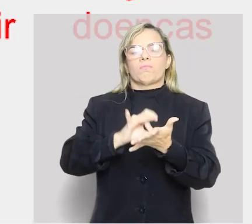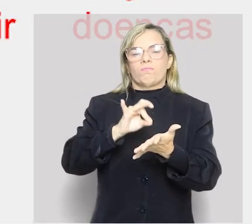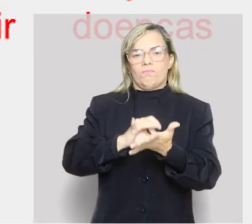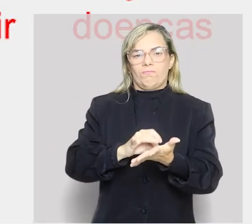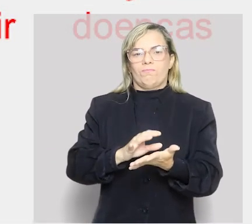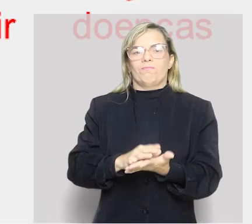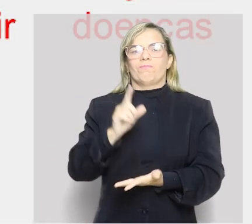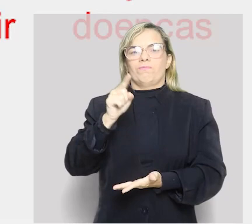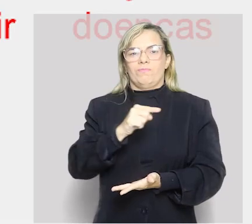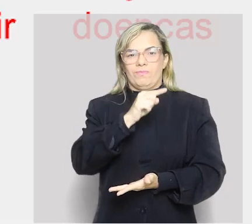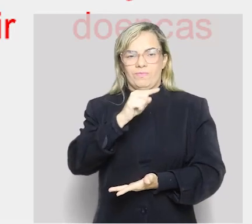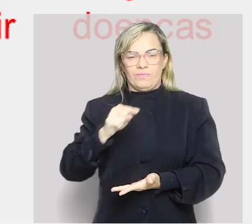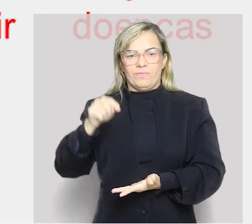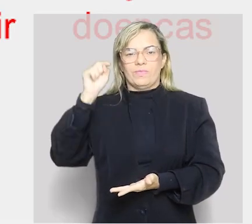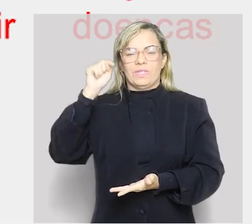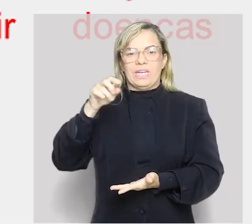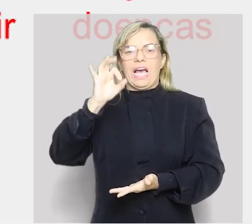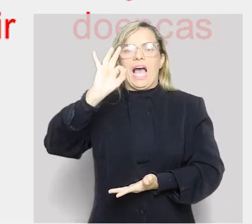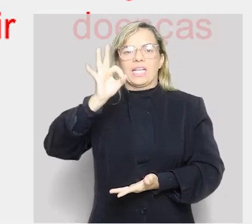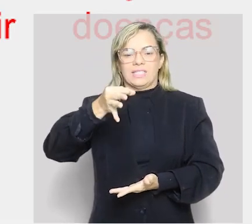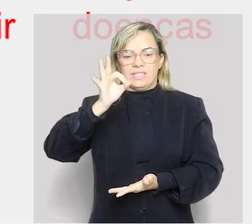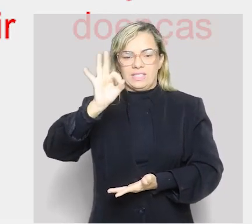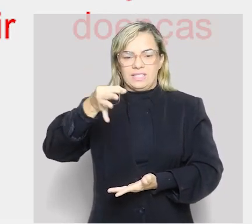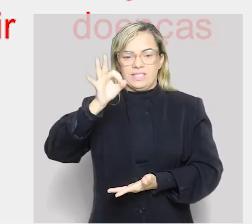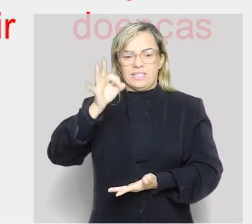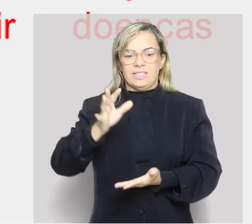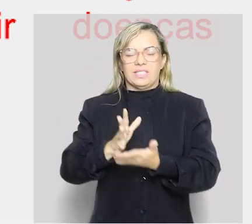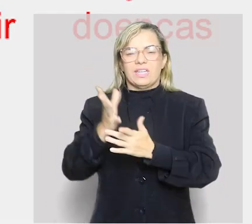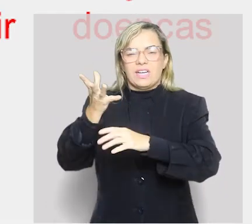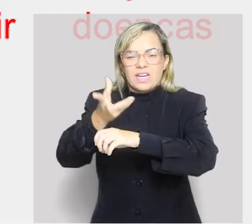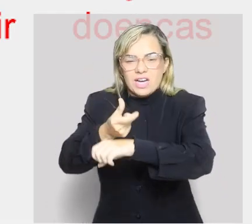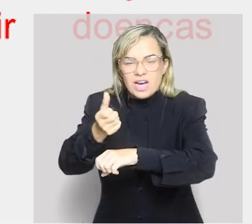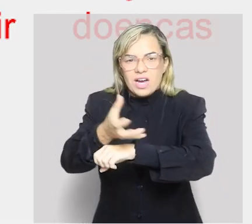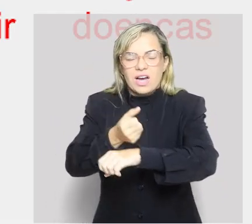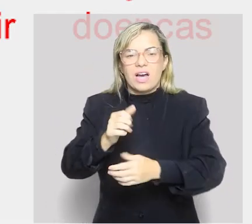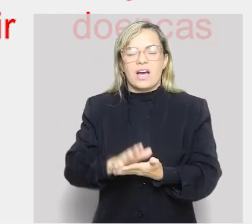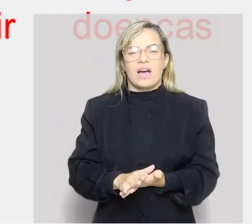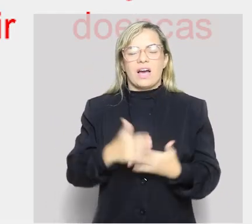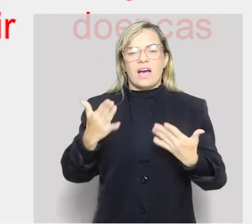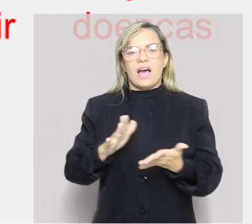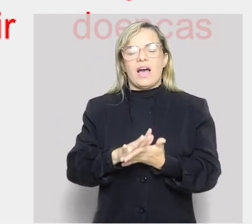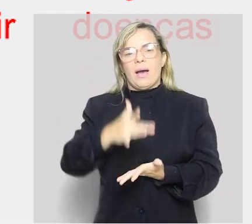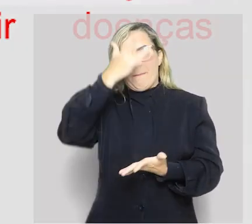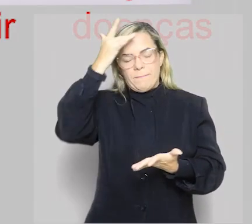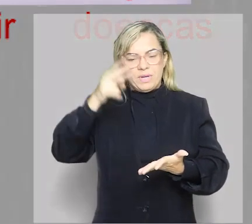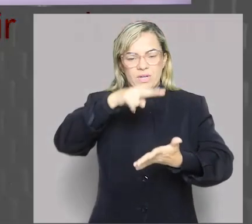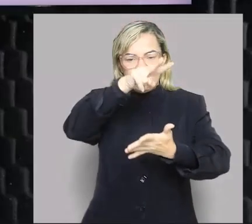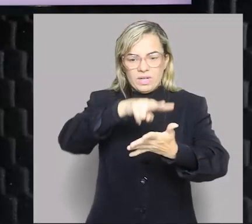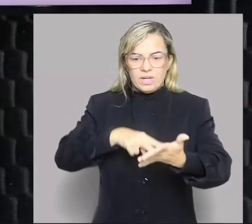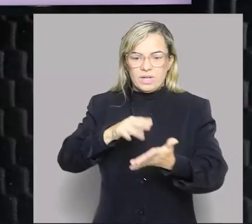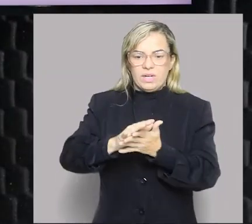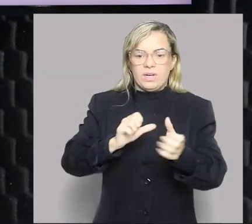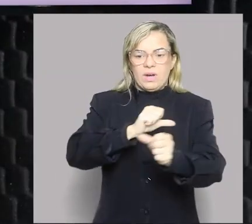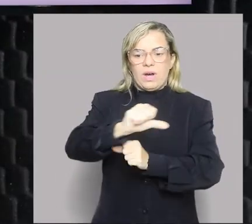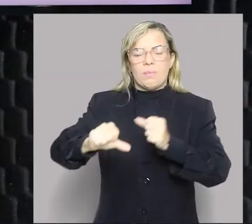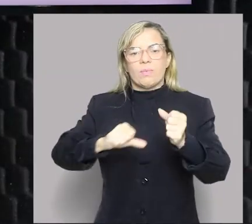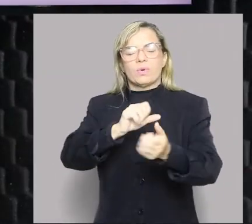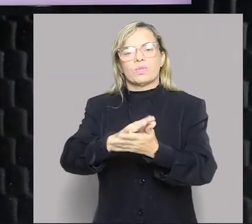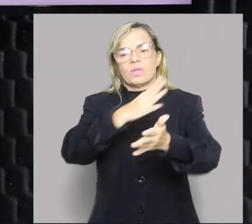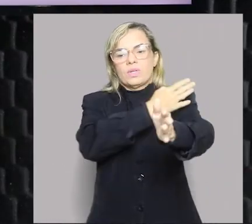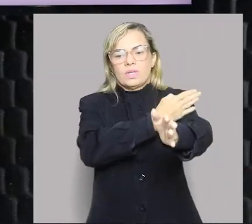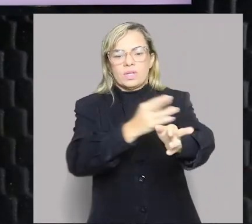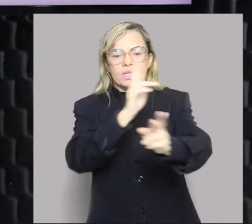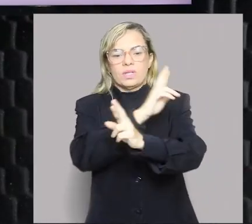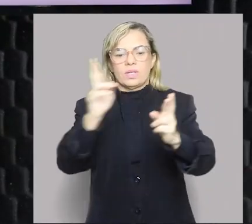B de bola, certo? A intenção do texto é persuadir, convencer o leitor a mudar o comportamento em relação aos